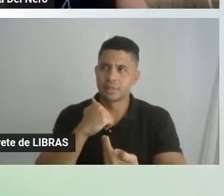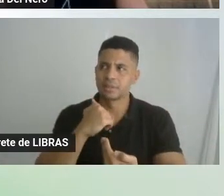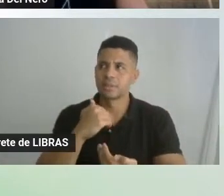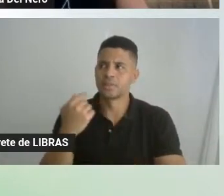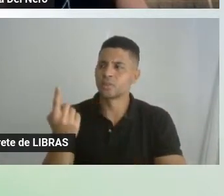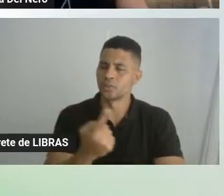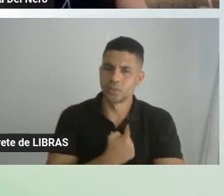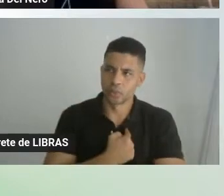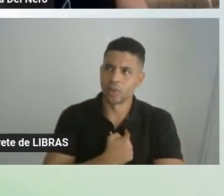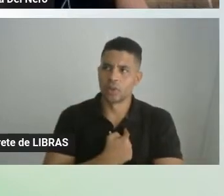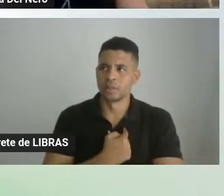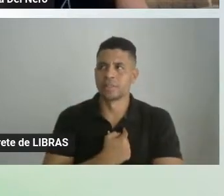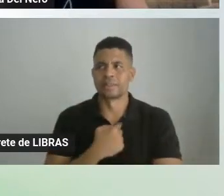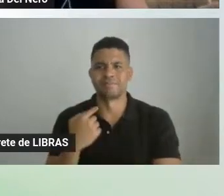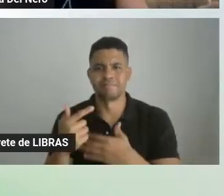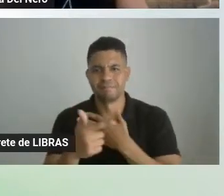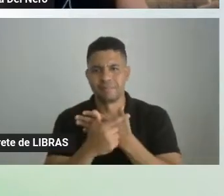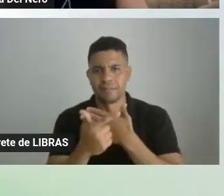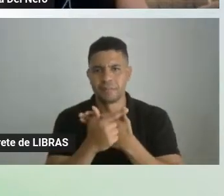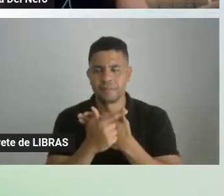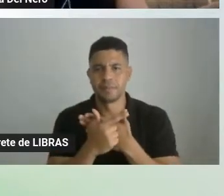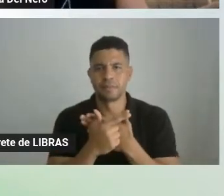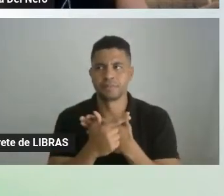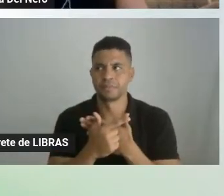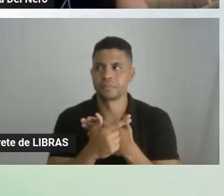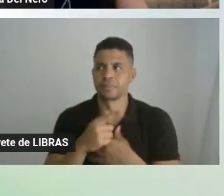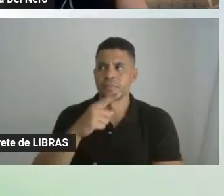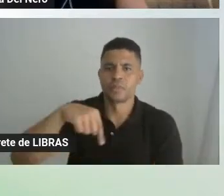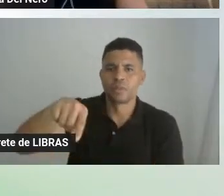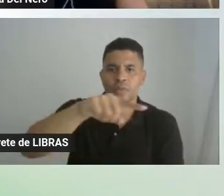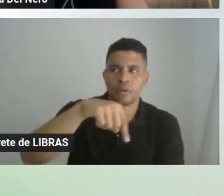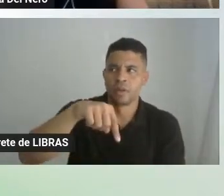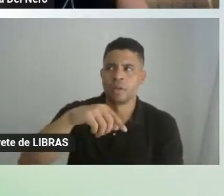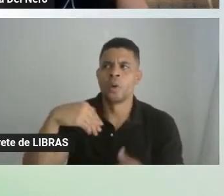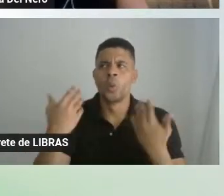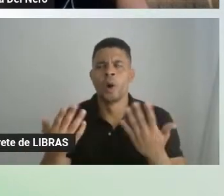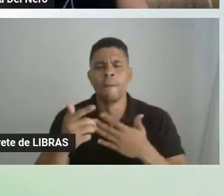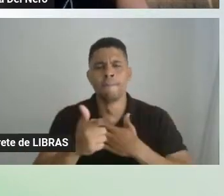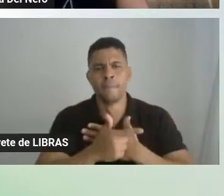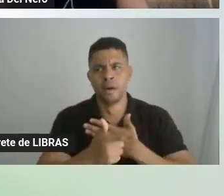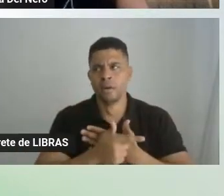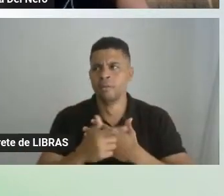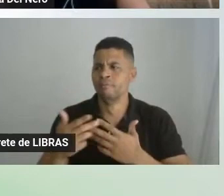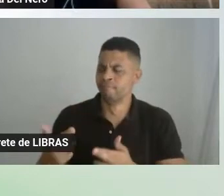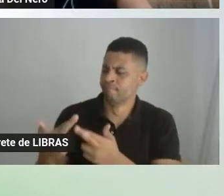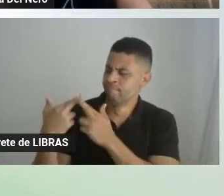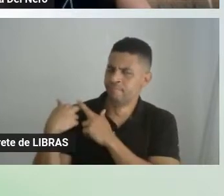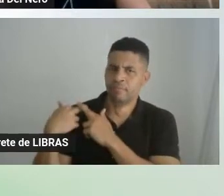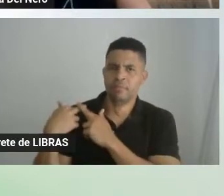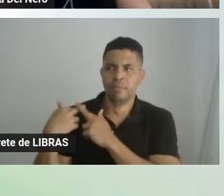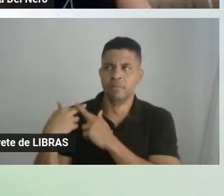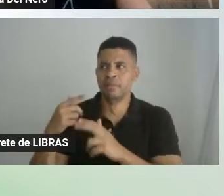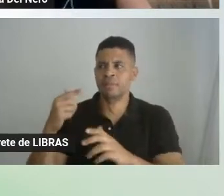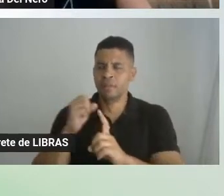nosso papel? Nós gostaríamos de ouvir de vocês qual o nosso papel para essa sociedade onde a igualdade